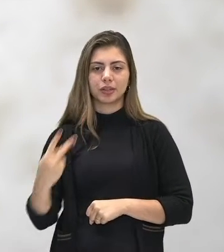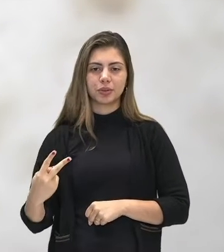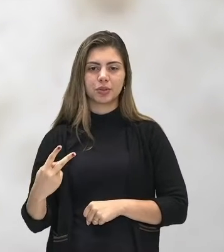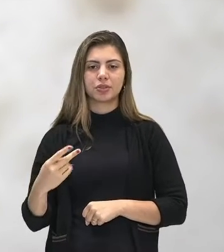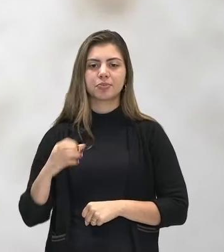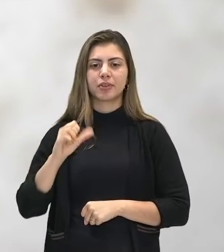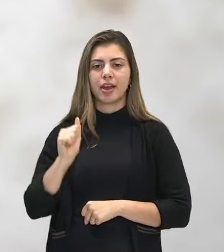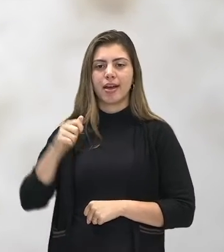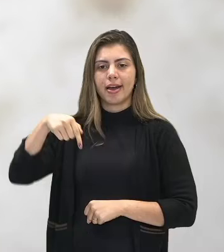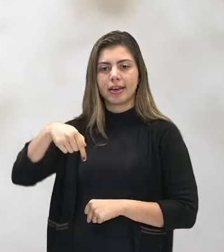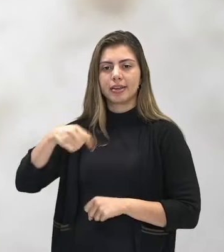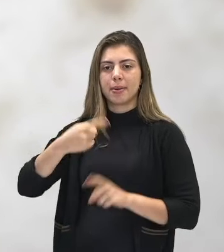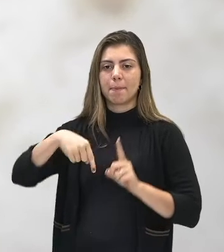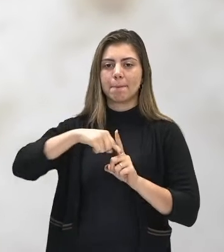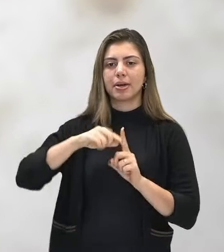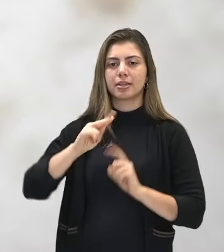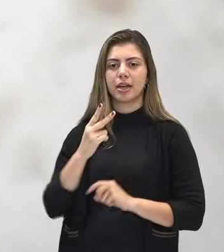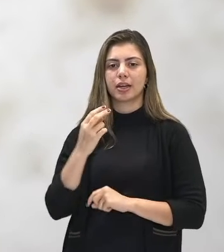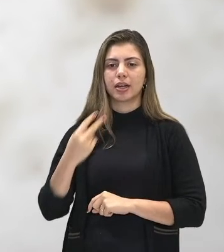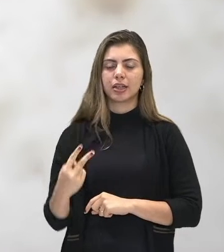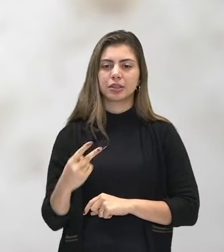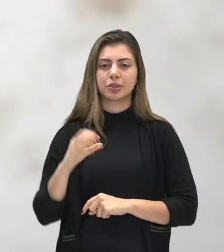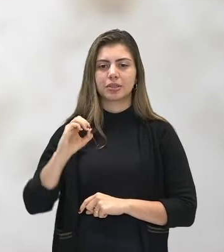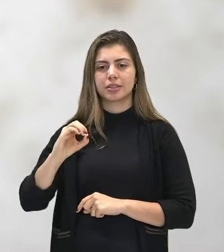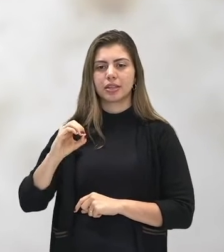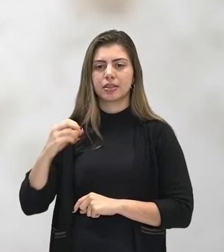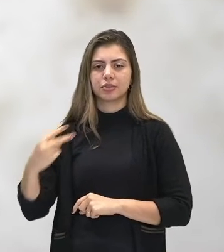C6H4OH2, Aq, mais